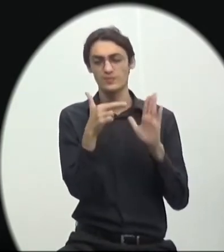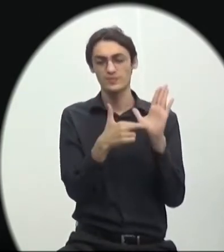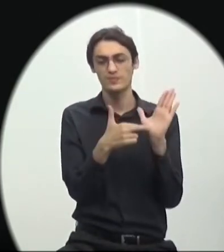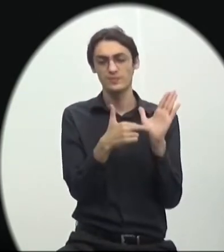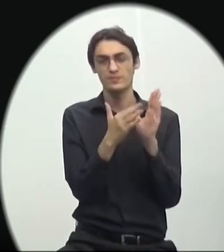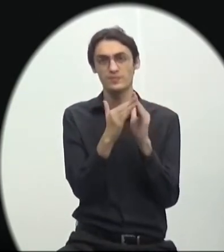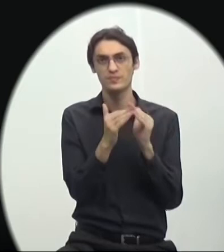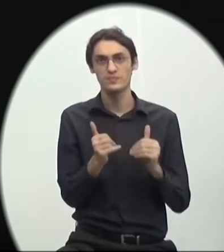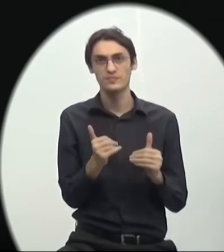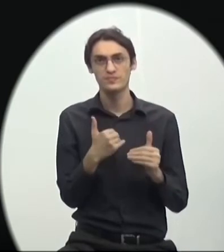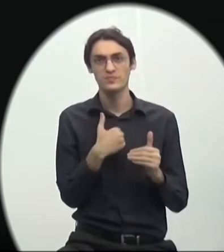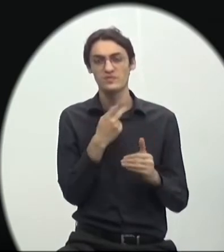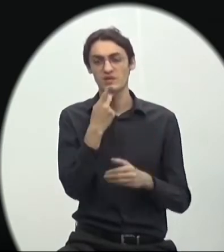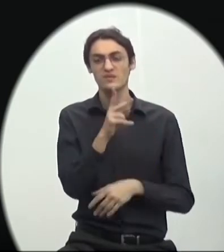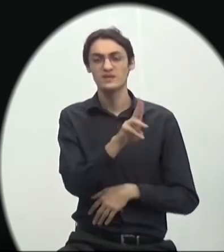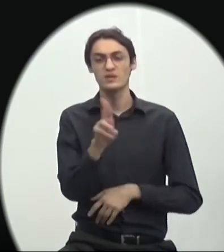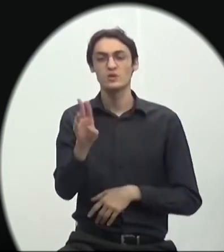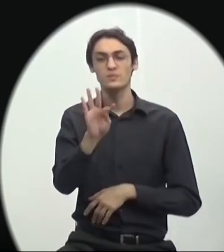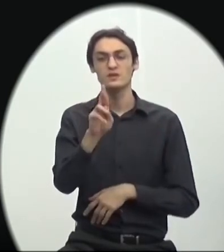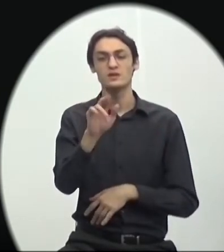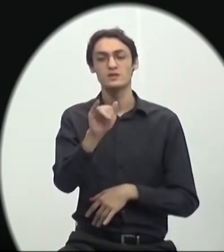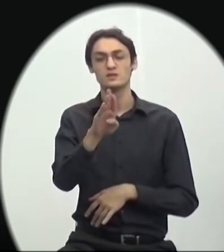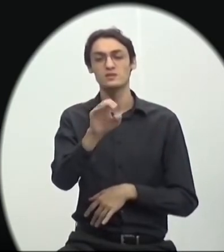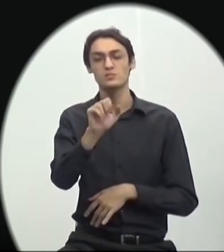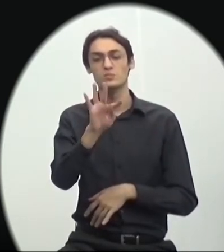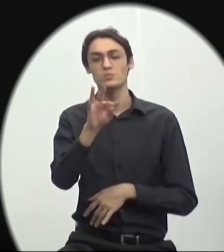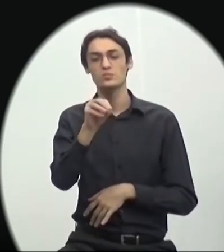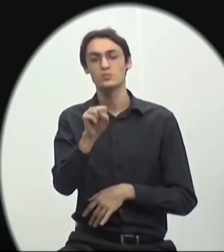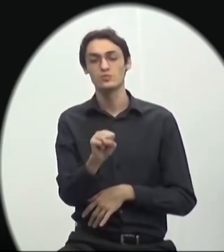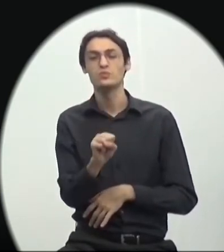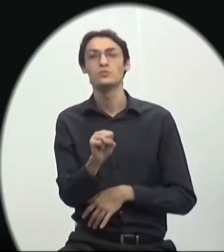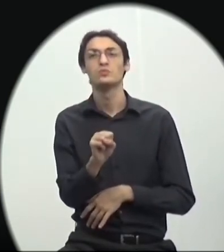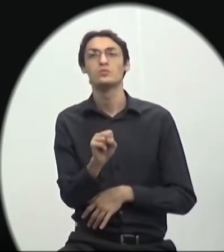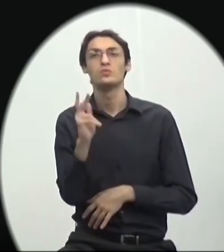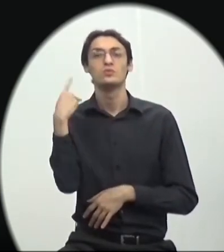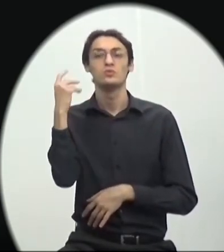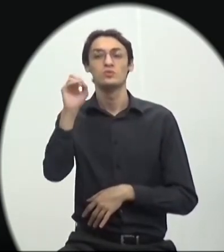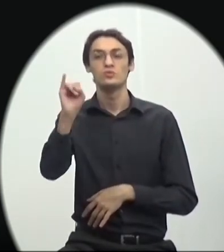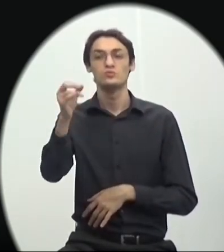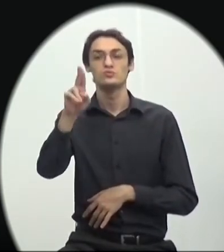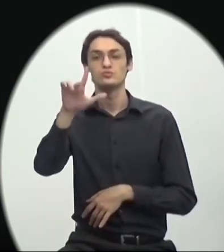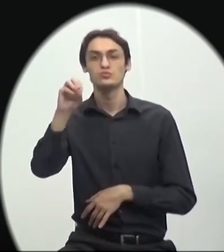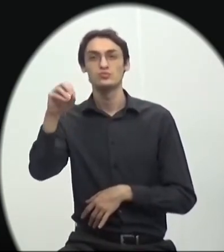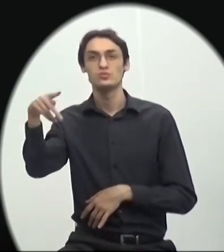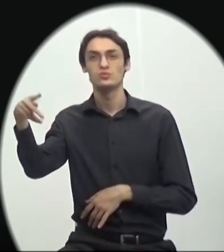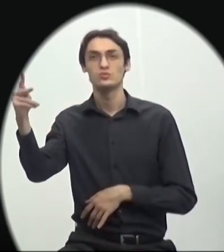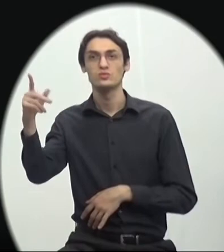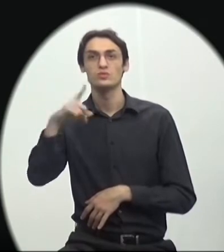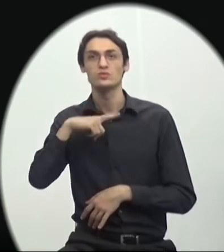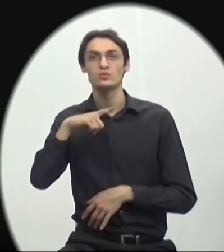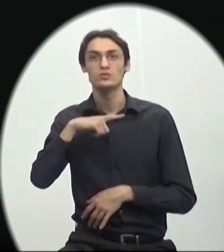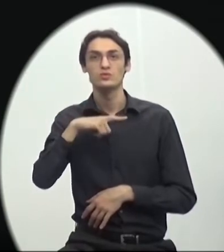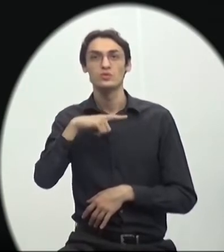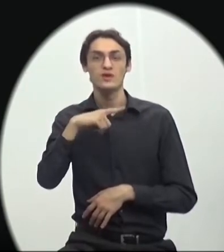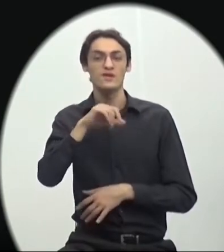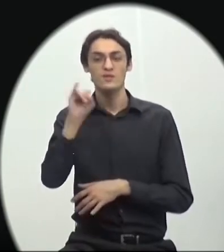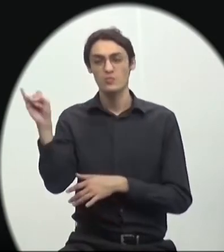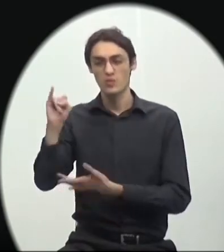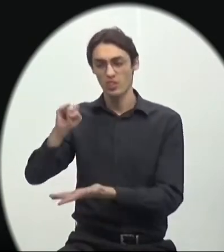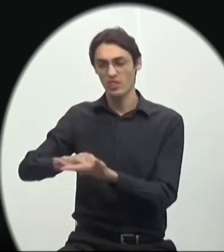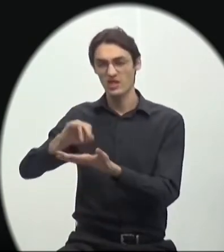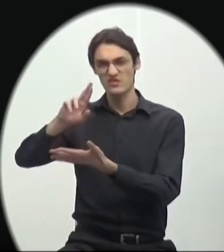falava em tributos. E tributos, o vereador Júlio Kaminski sabe, eles se dividem em impostos, taxas